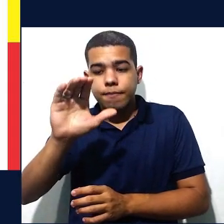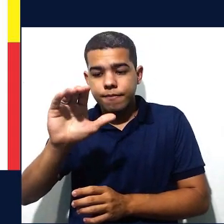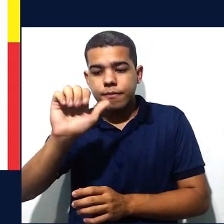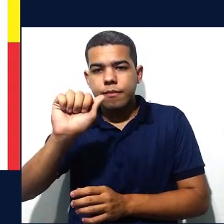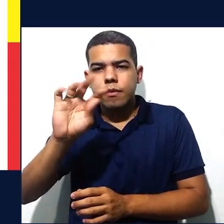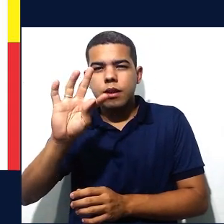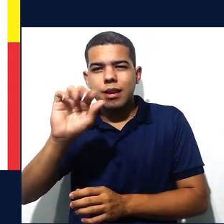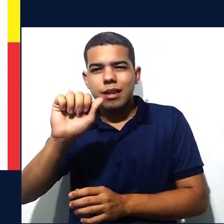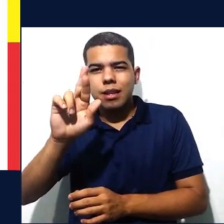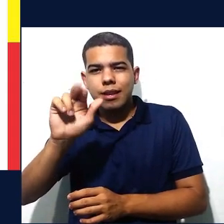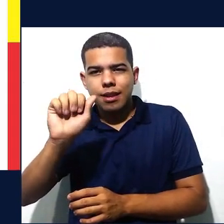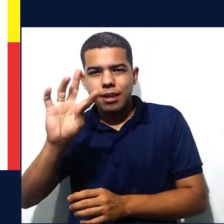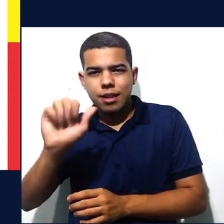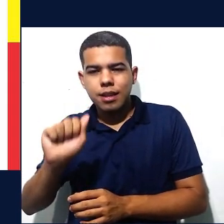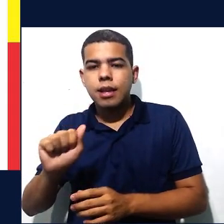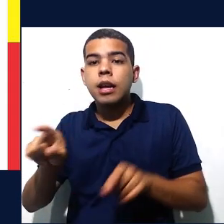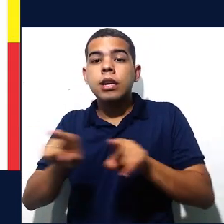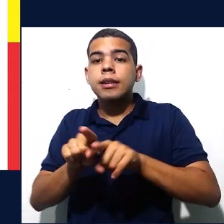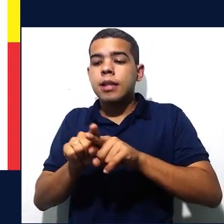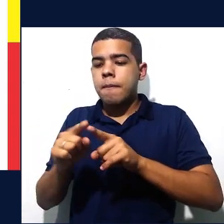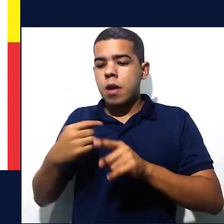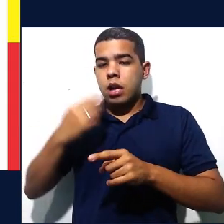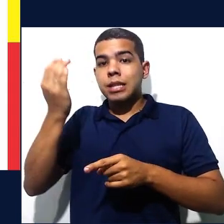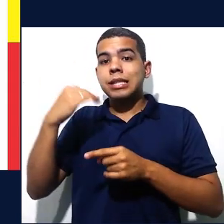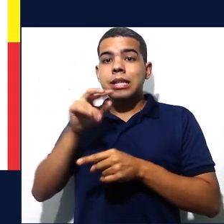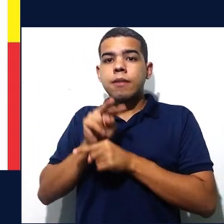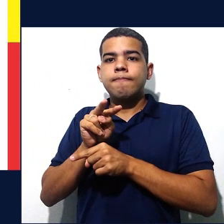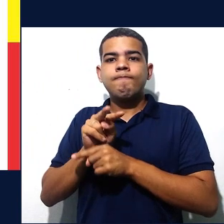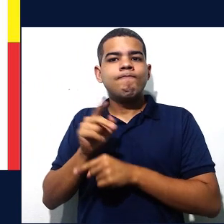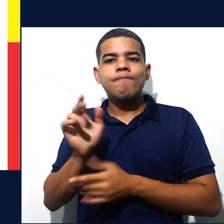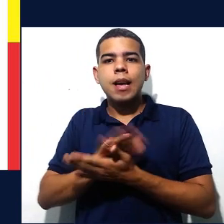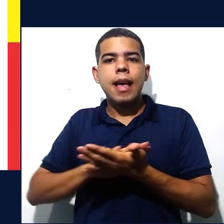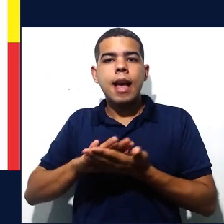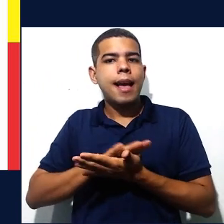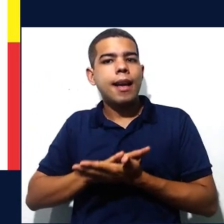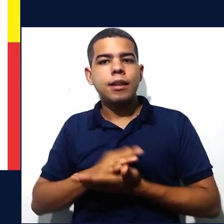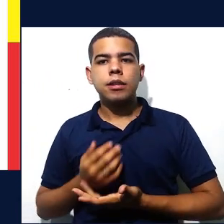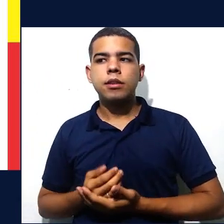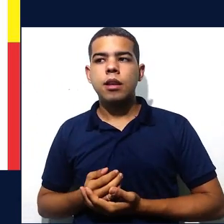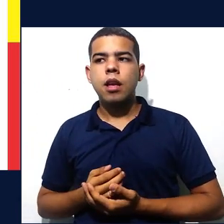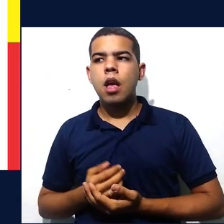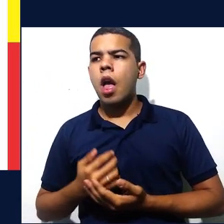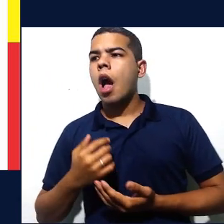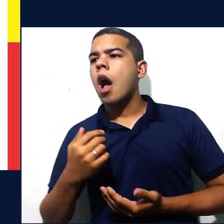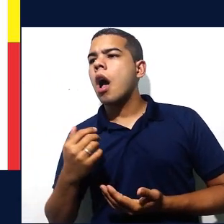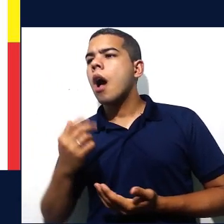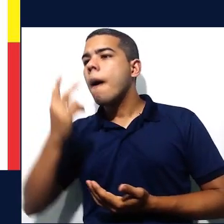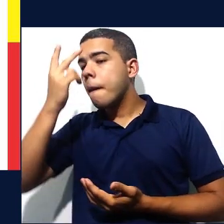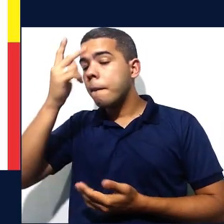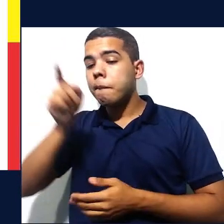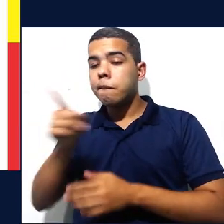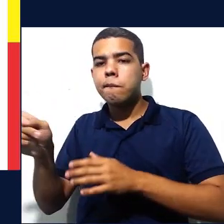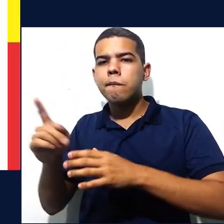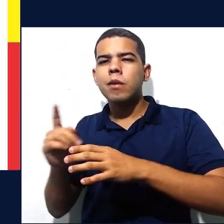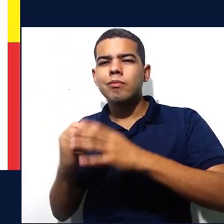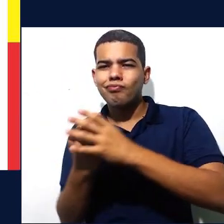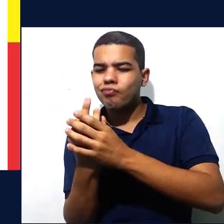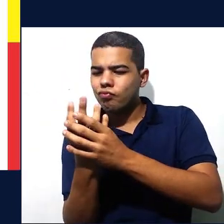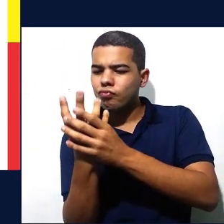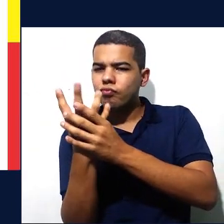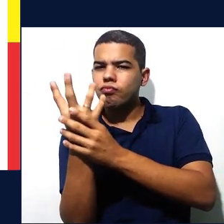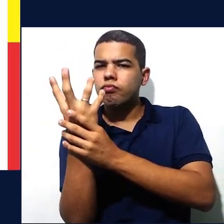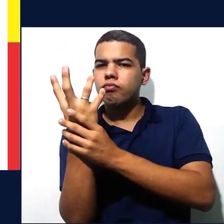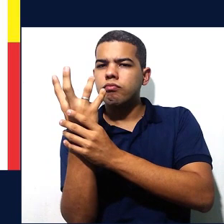das defesas imunológicas, diminuição da taxa de crescimento de plantas e